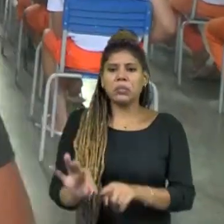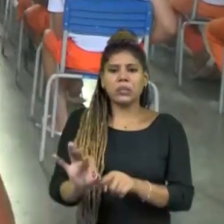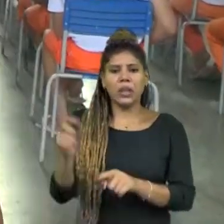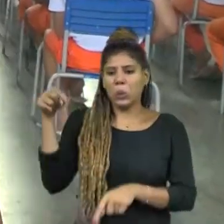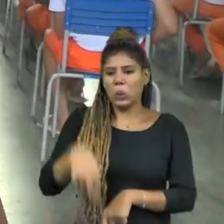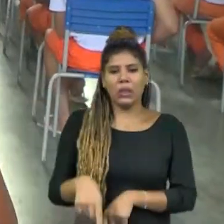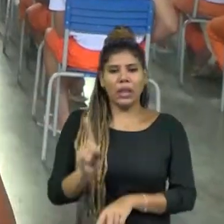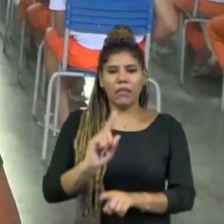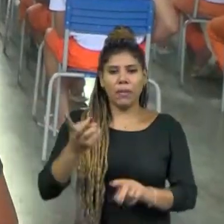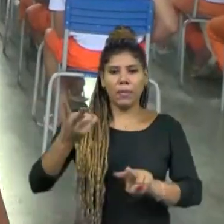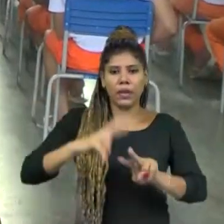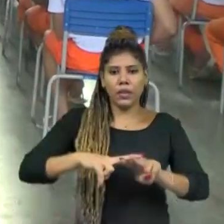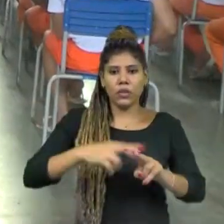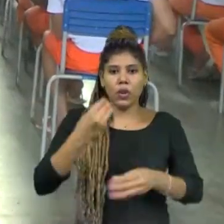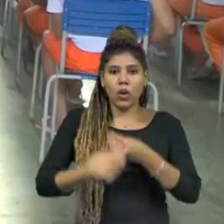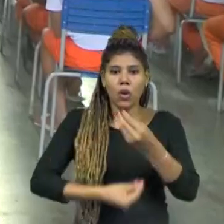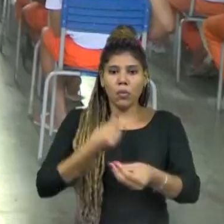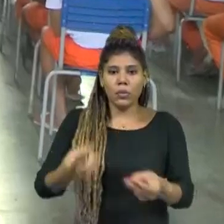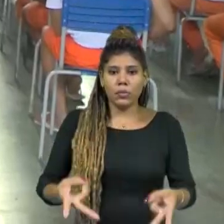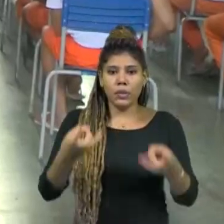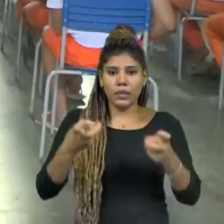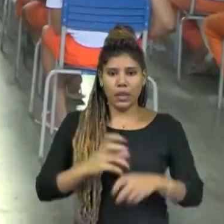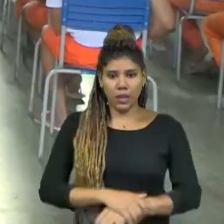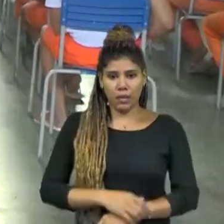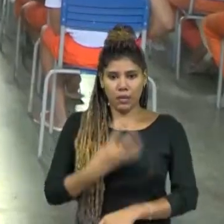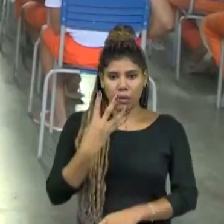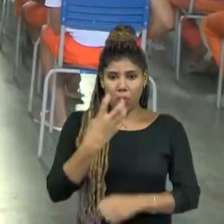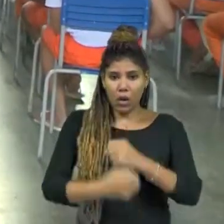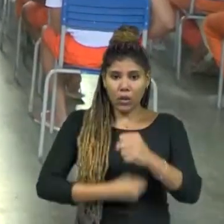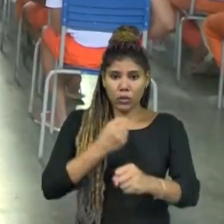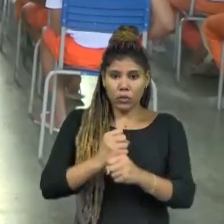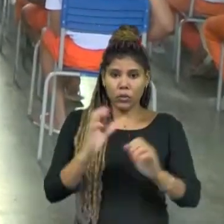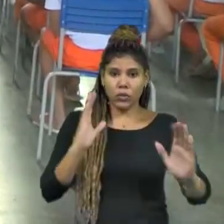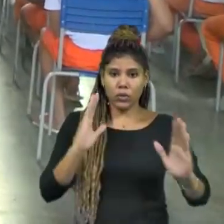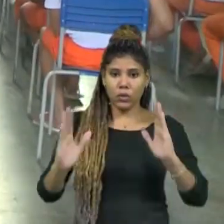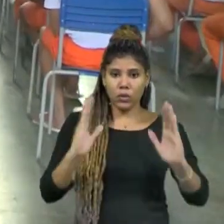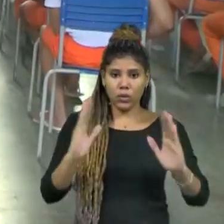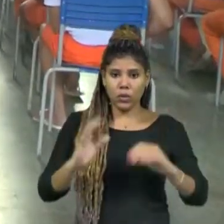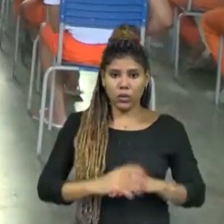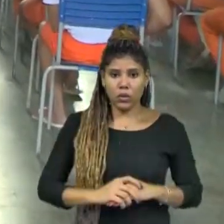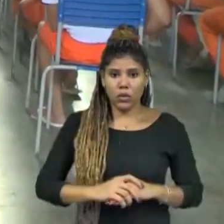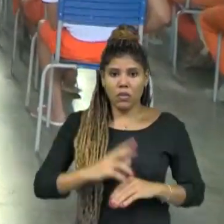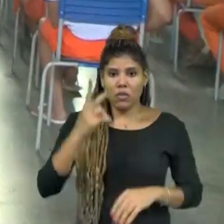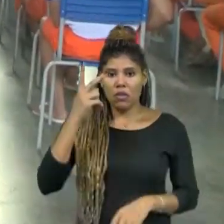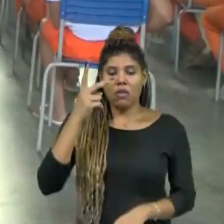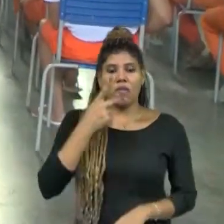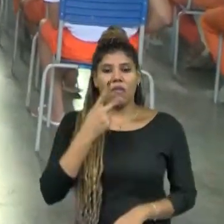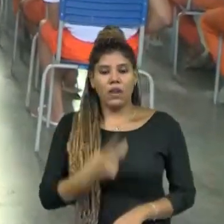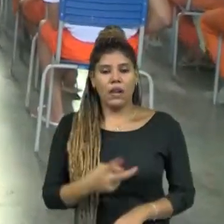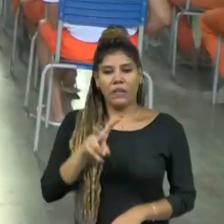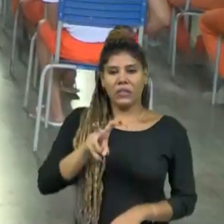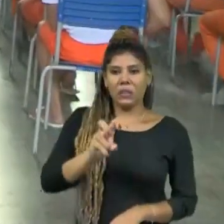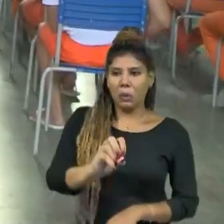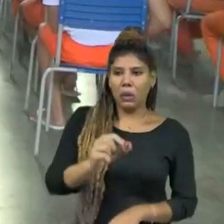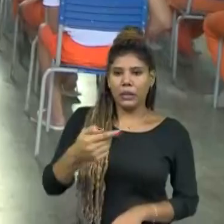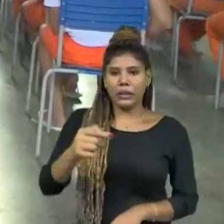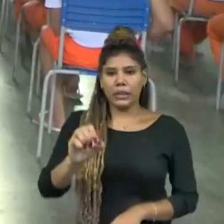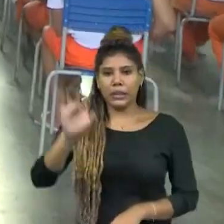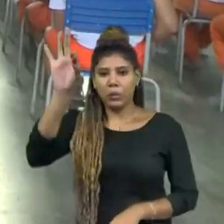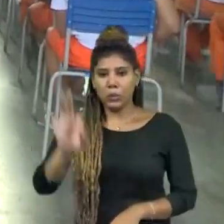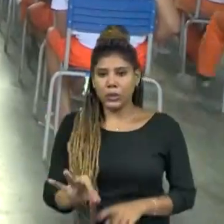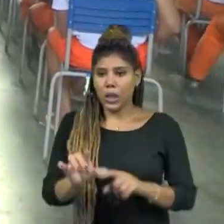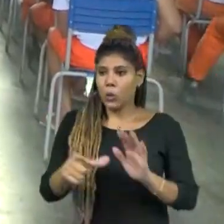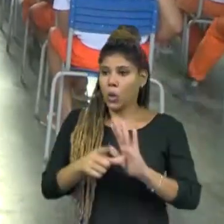aqui. Como é que a gente vê isso? Justamente que nesses últimos 4 anos, nossa reincidência, que muita gente falava que era de 50%, 60%, 70% antes, hoje